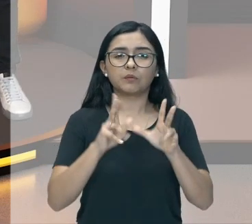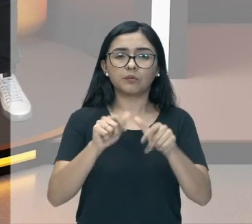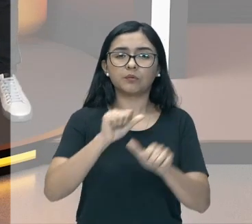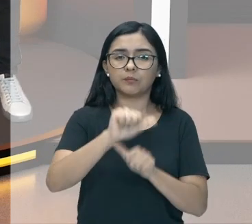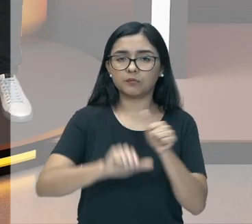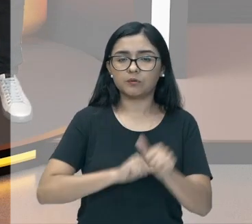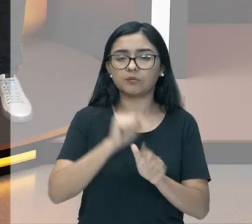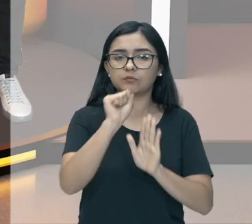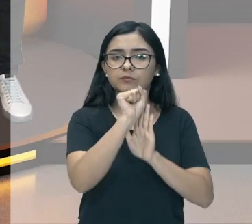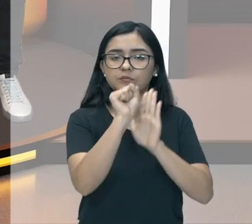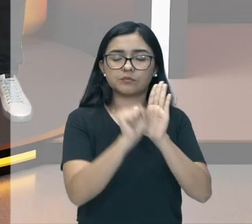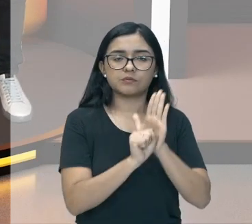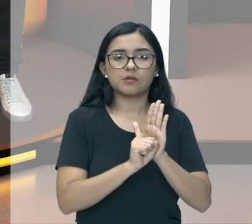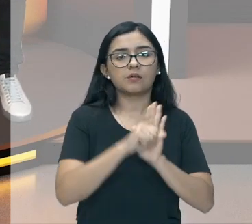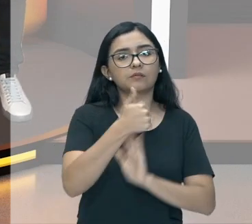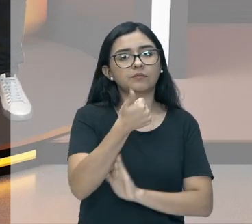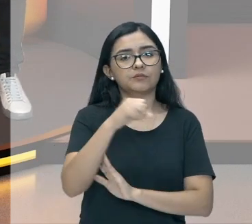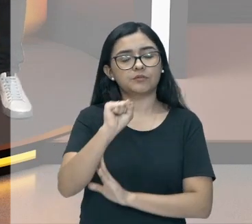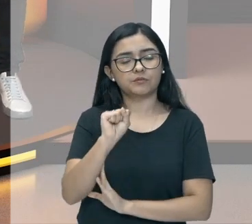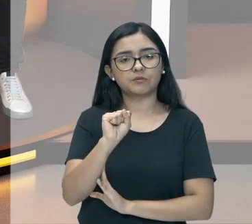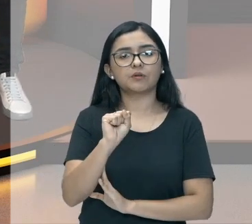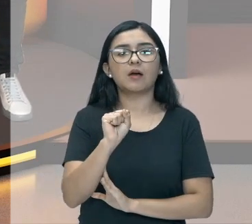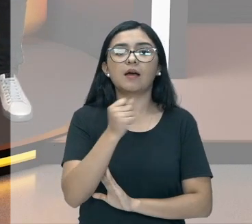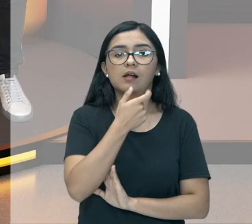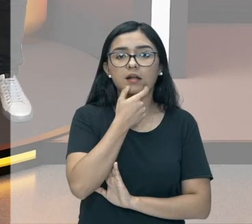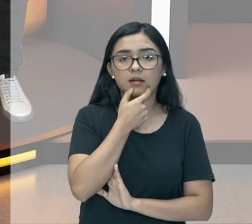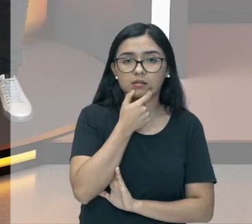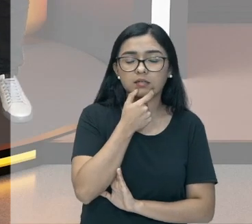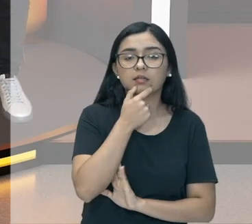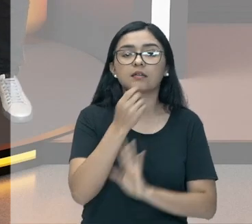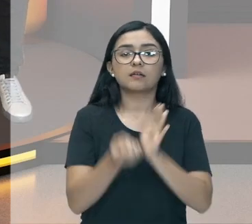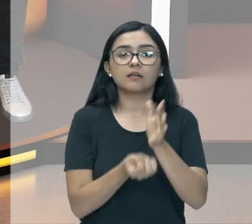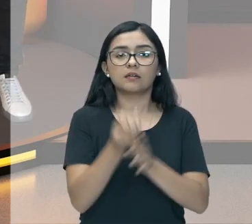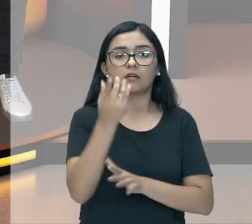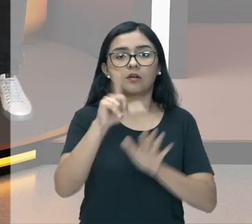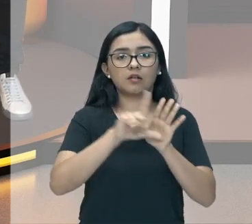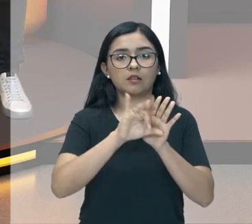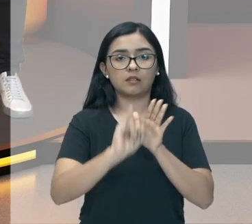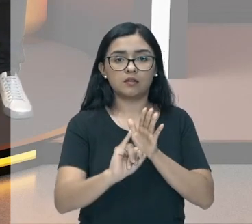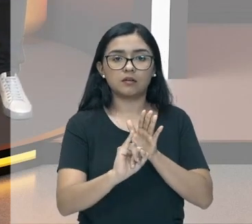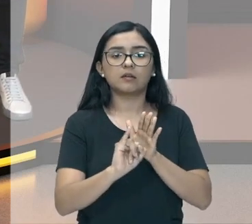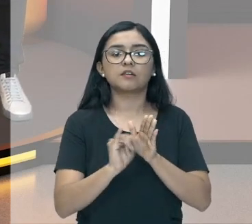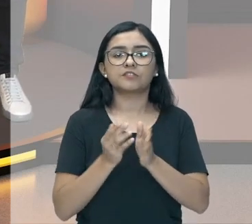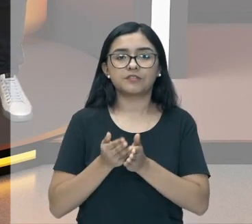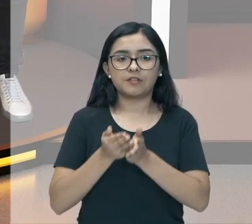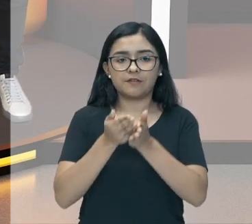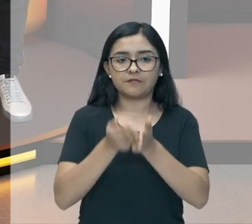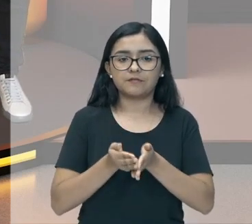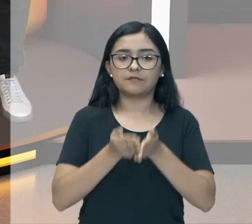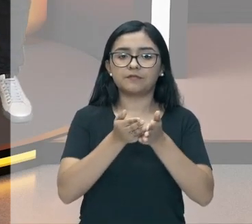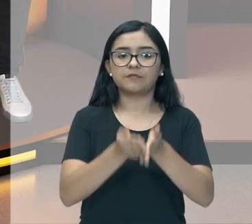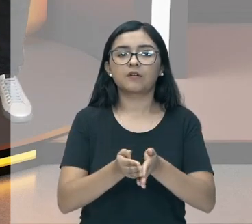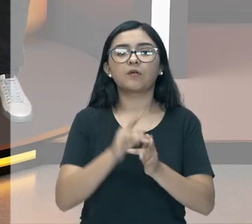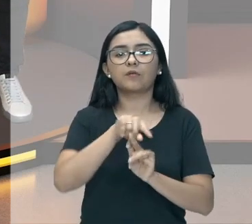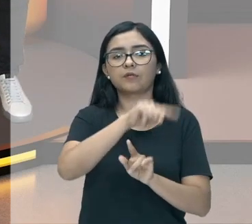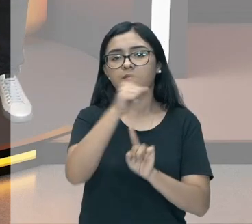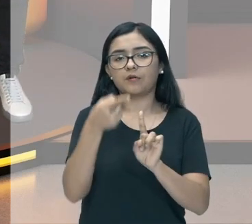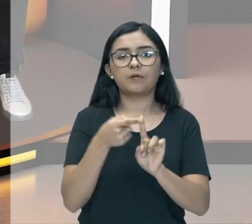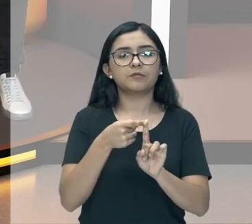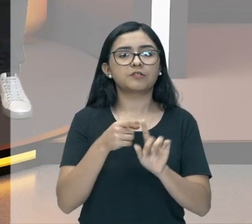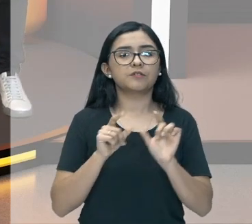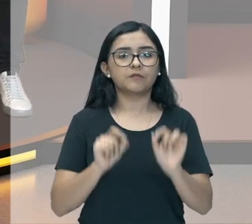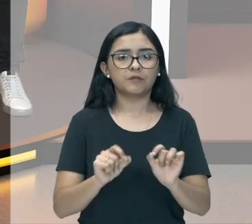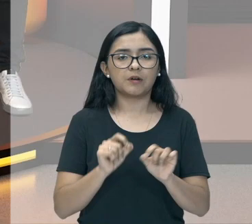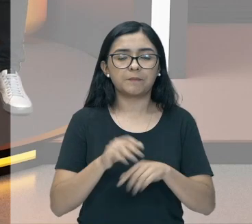século XVIII, a Inglaterra criou as leis chamadas leis de navegações, que objetivavam fazer